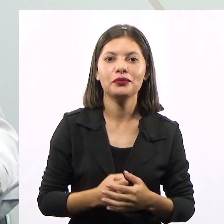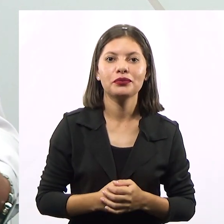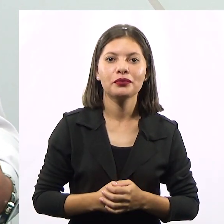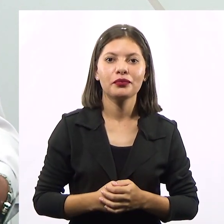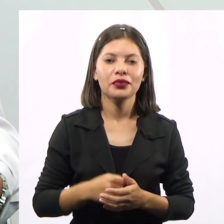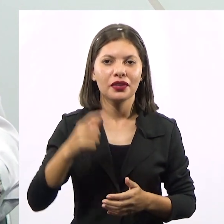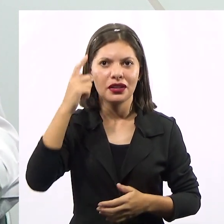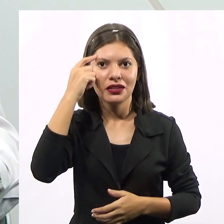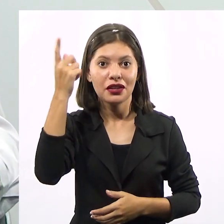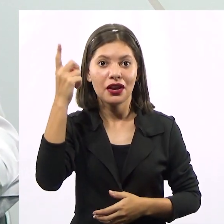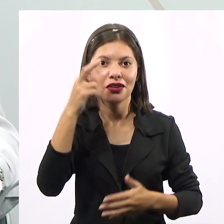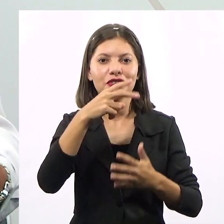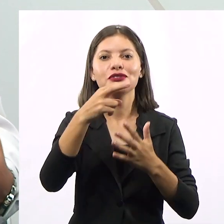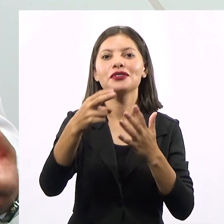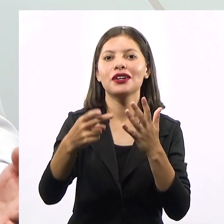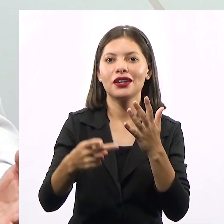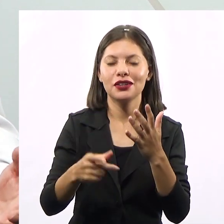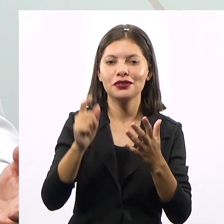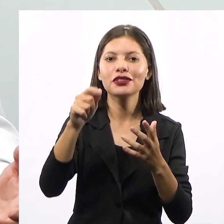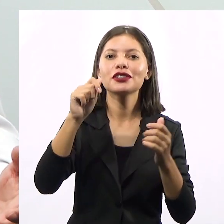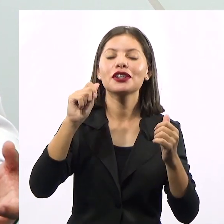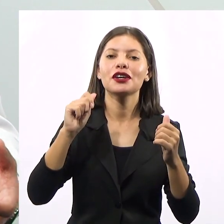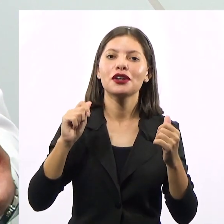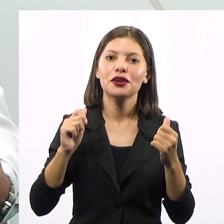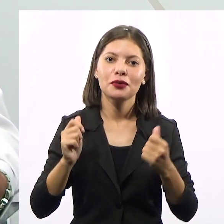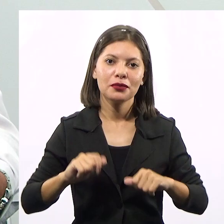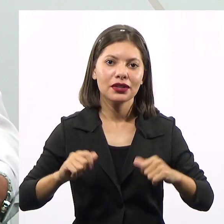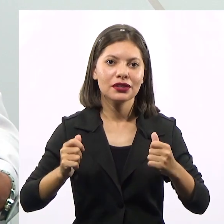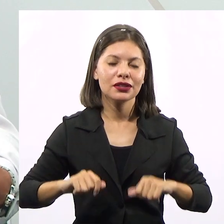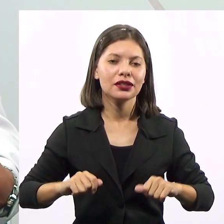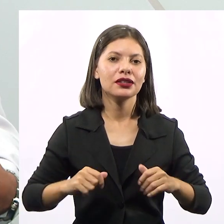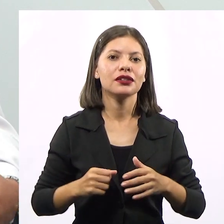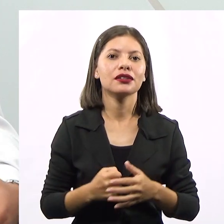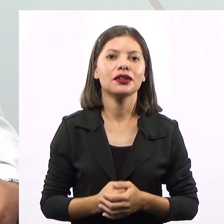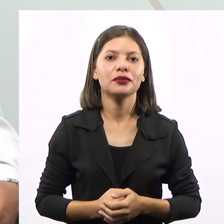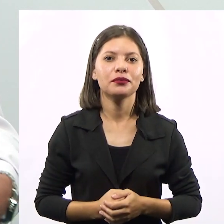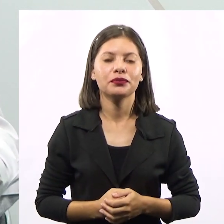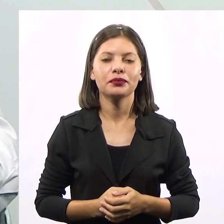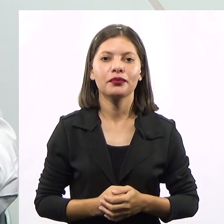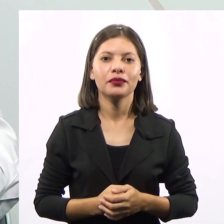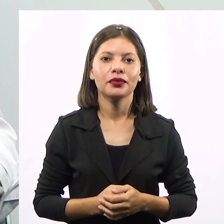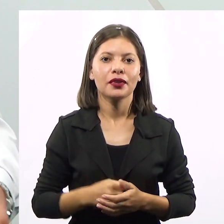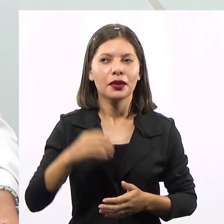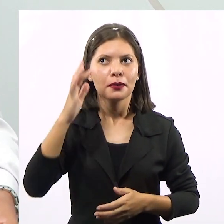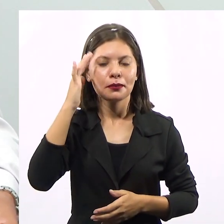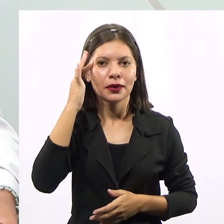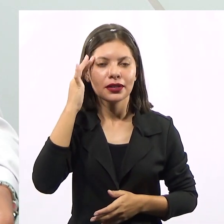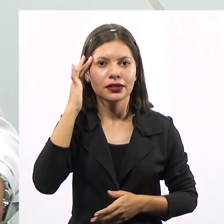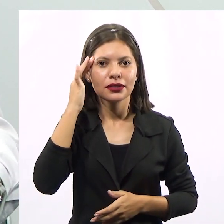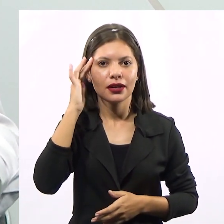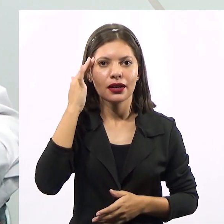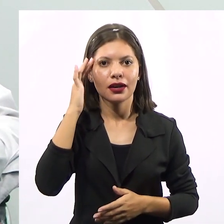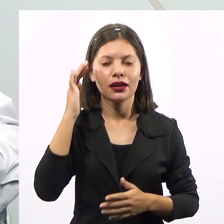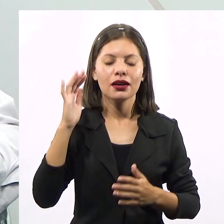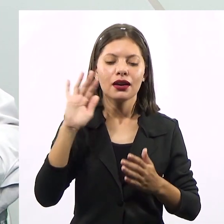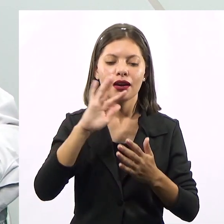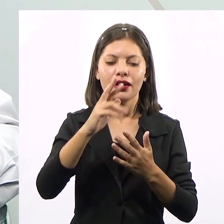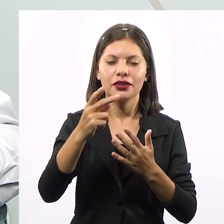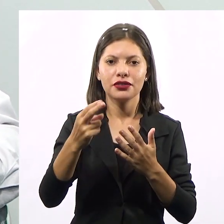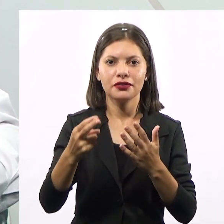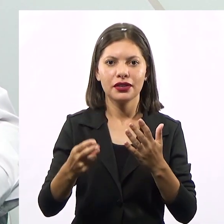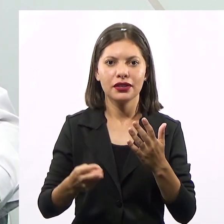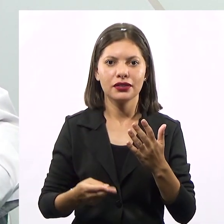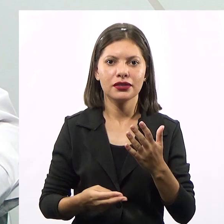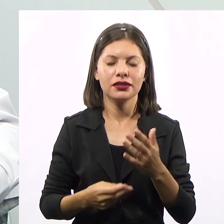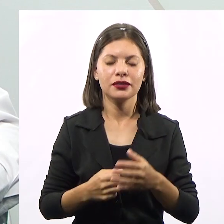de gênero, diversidade de ideias, e você precisa estar preparado, precisa estar preparada para pensar